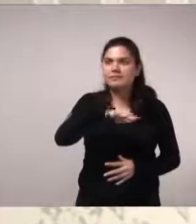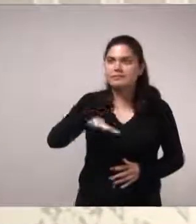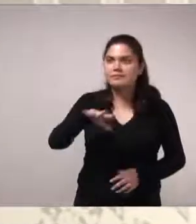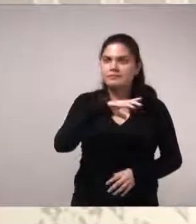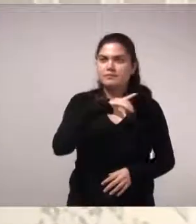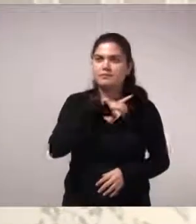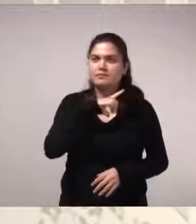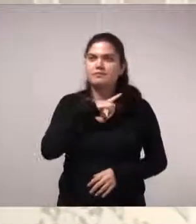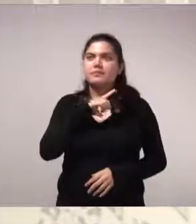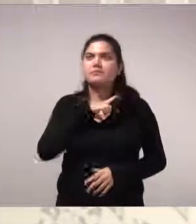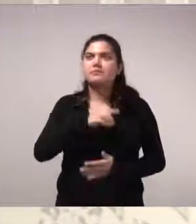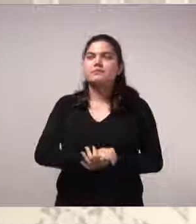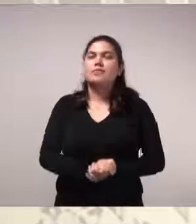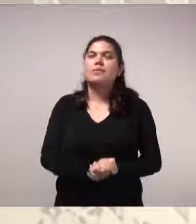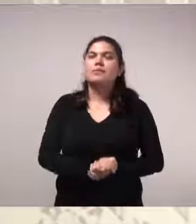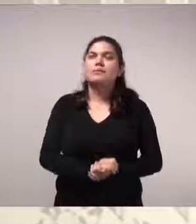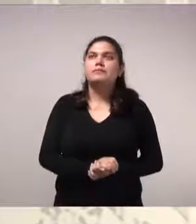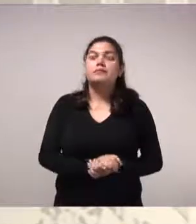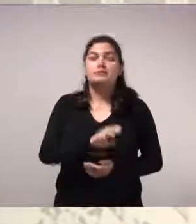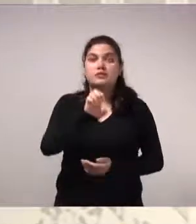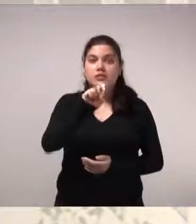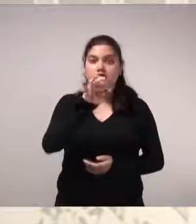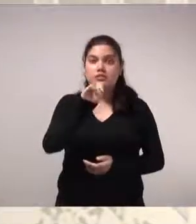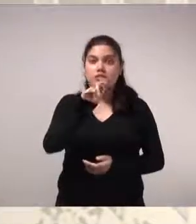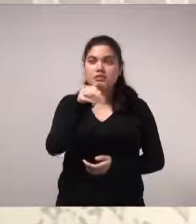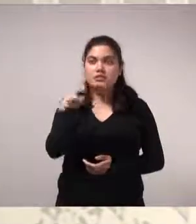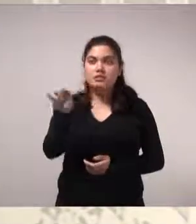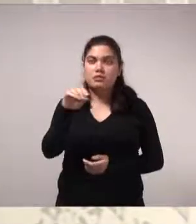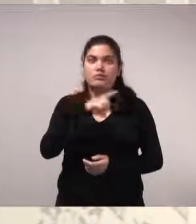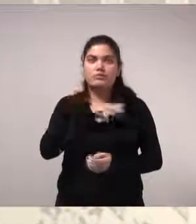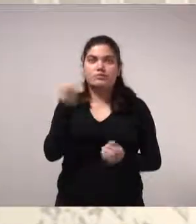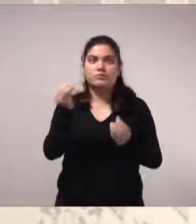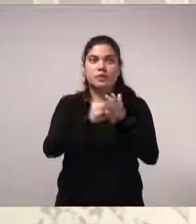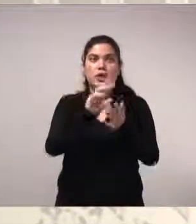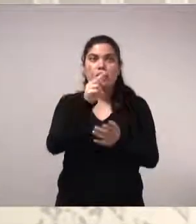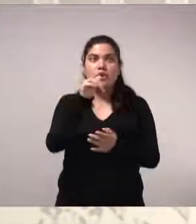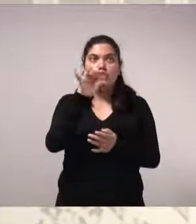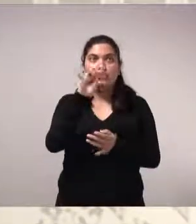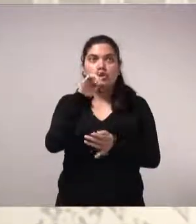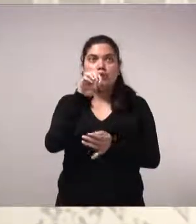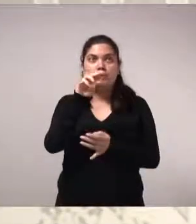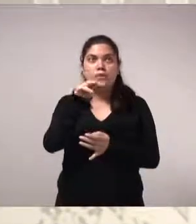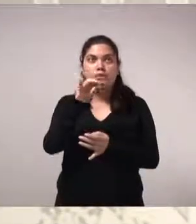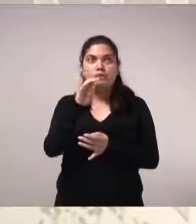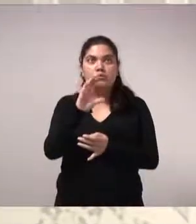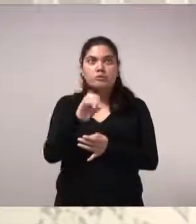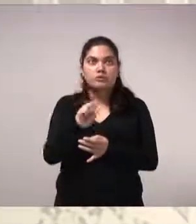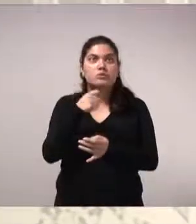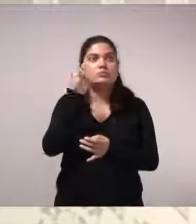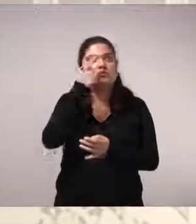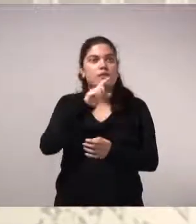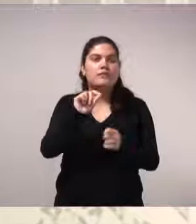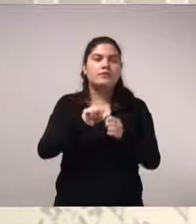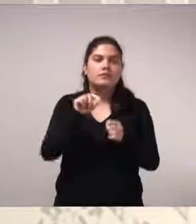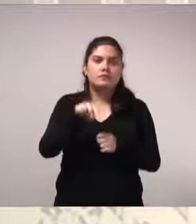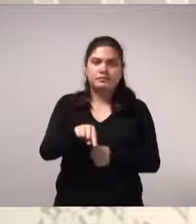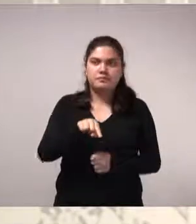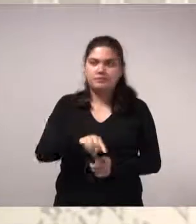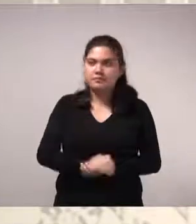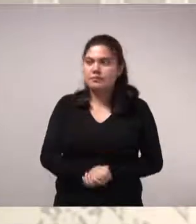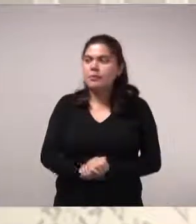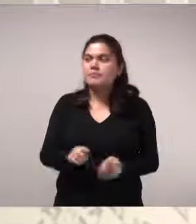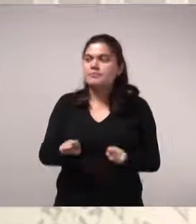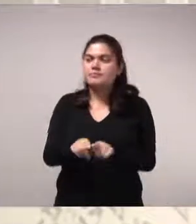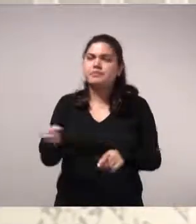Câmara. Com a estratificação e a instalação desses hidrômetros parciais, nós conseguimos fazer isso. E a modernização